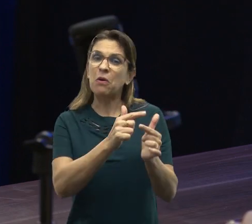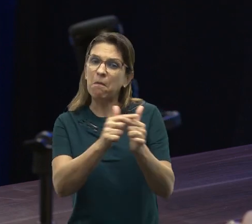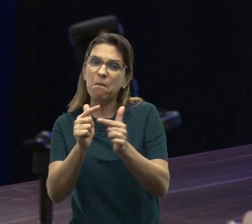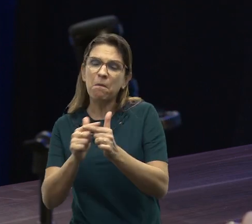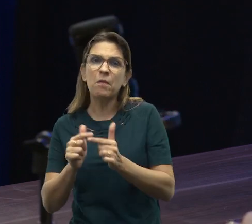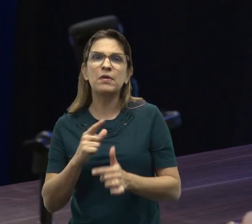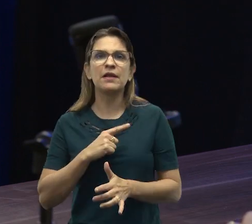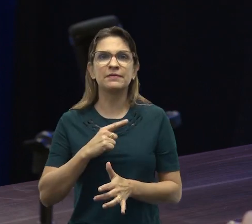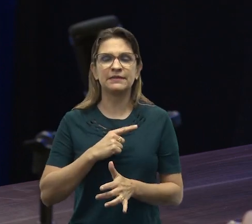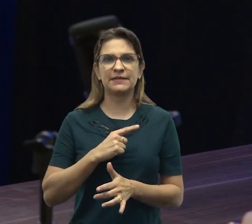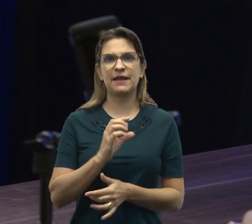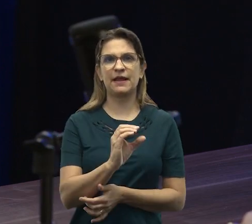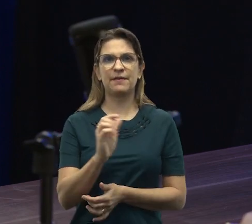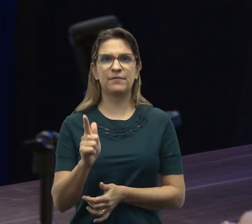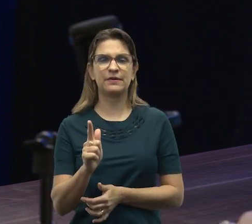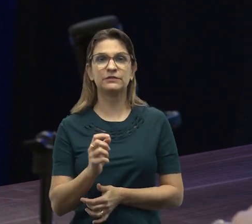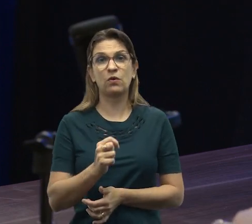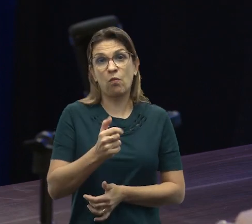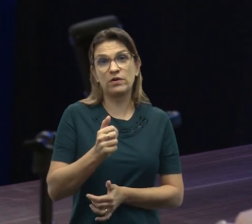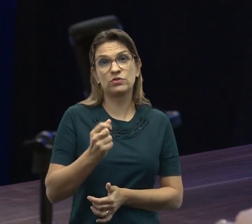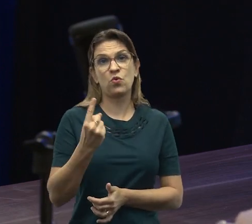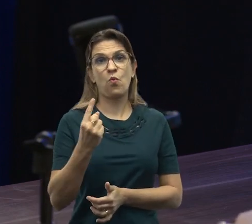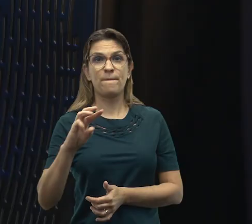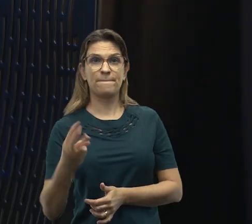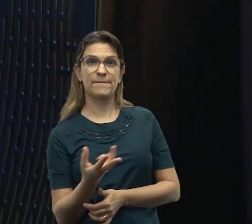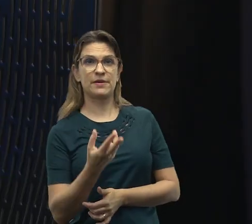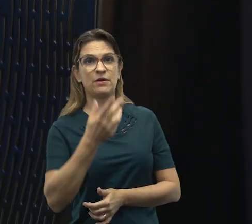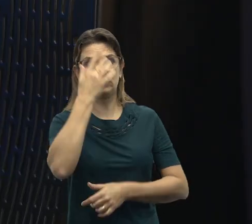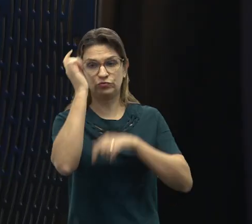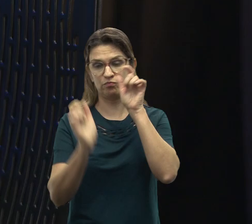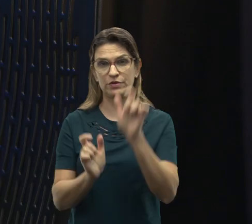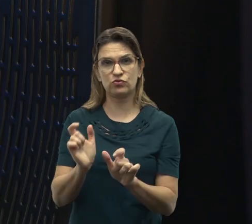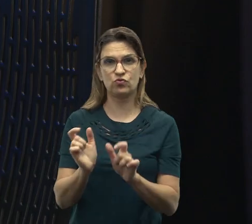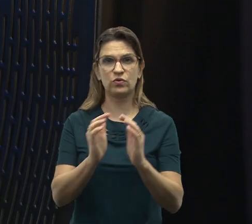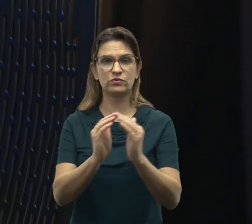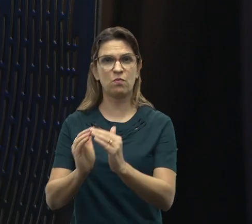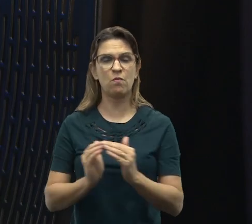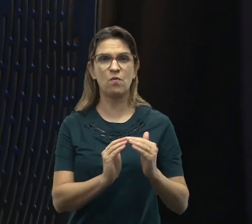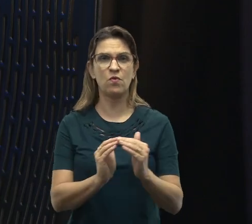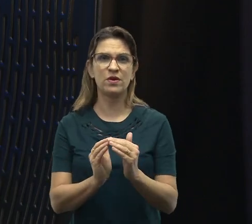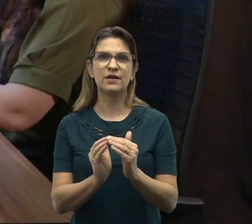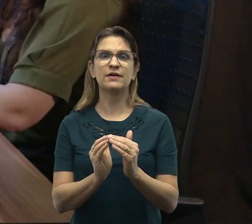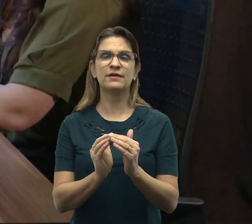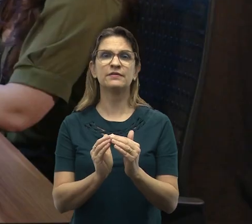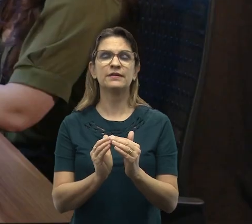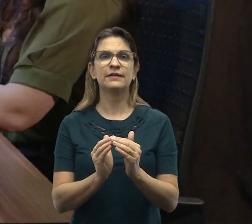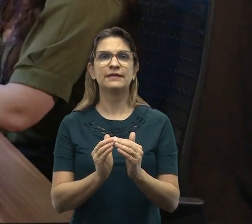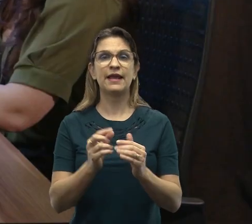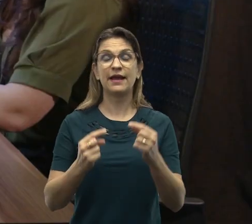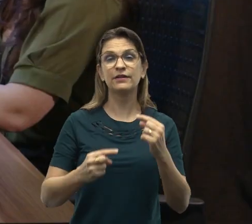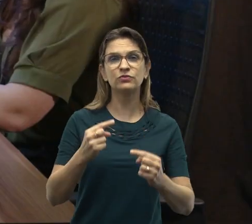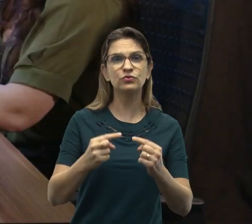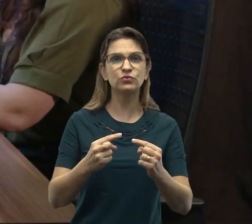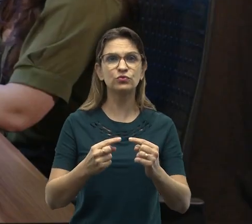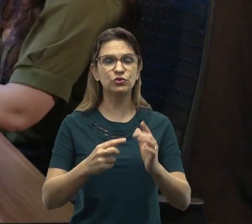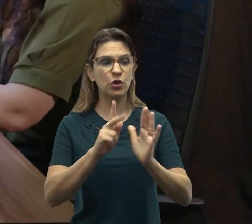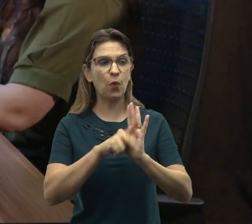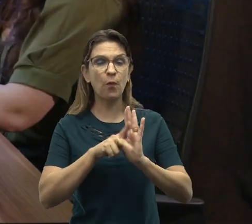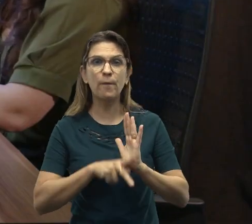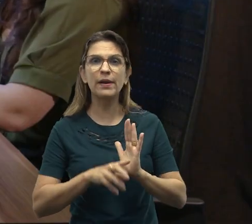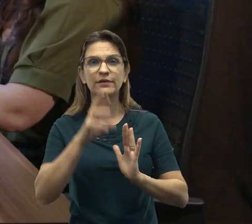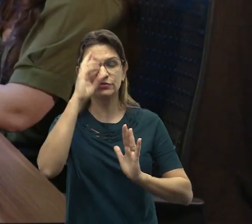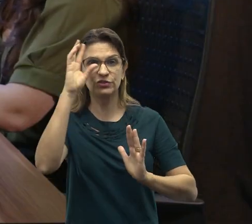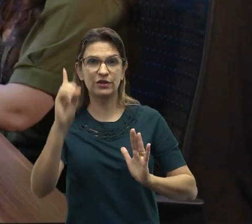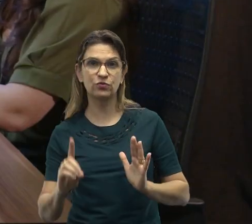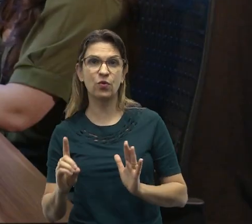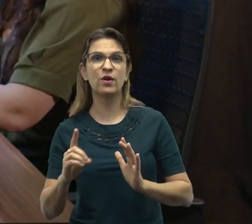hoje tem praticamente 1 milhão de habitantes, no momento em que a gente vai discutir o novo plano diretor, né, da cidade, é importante que a gente pense isso,